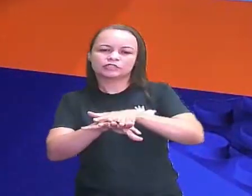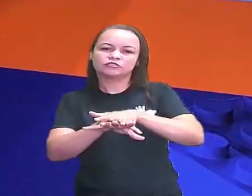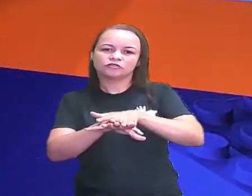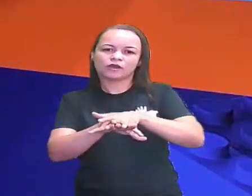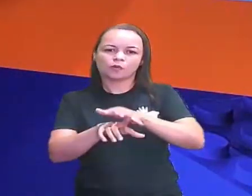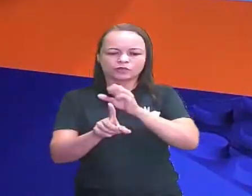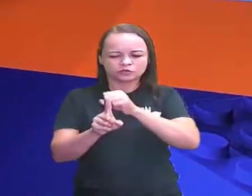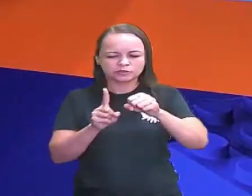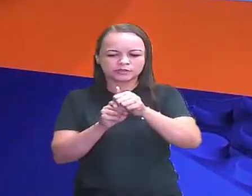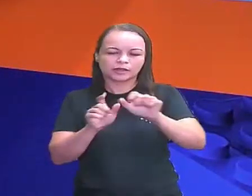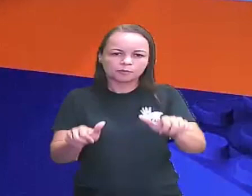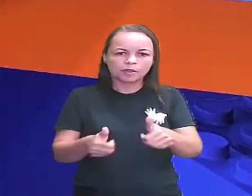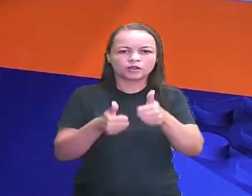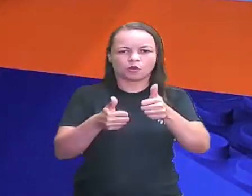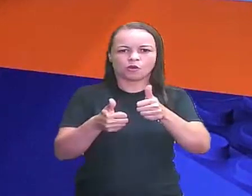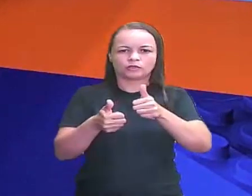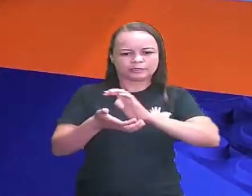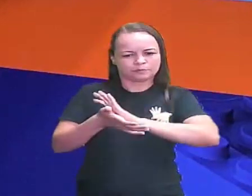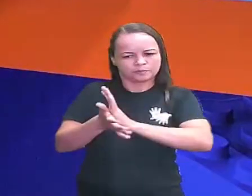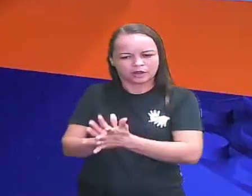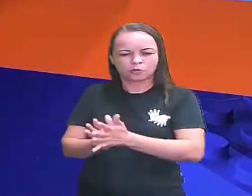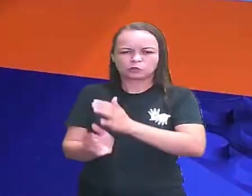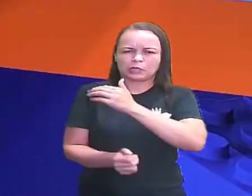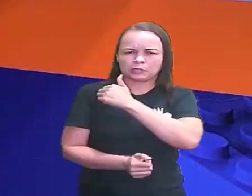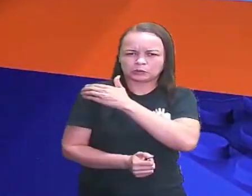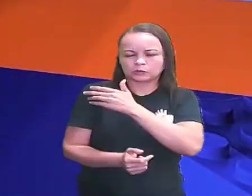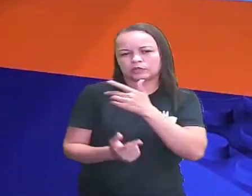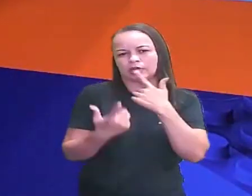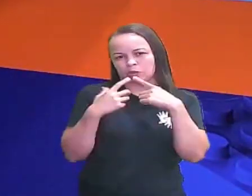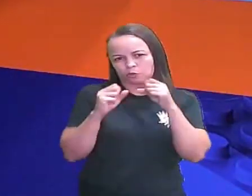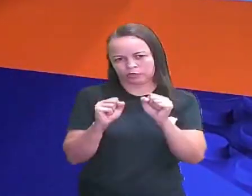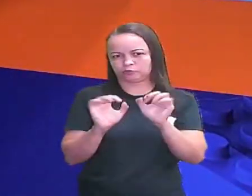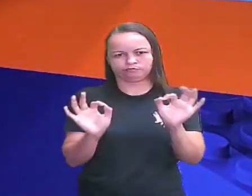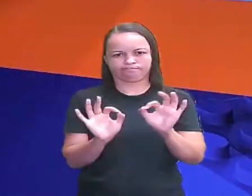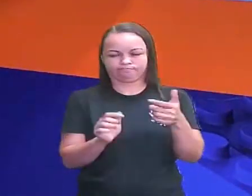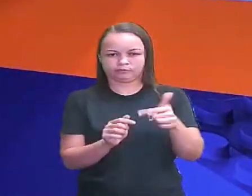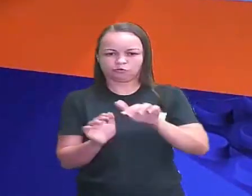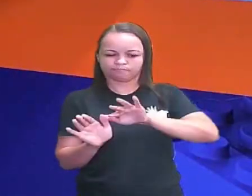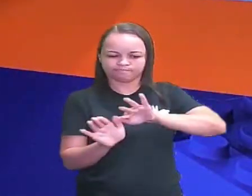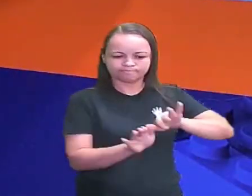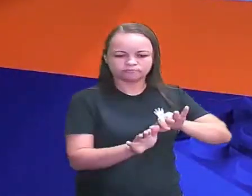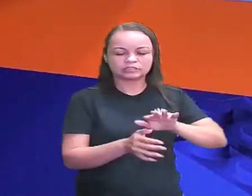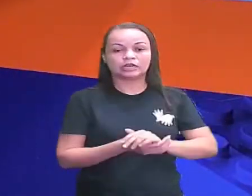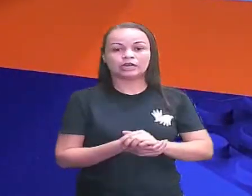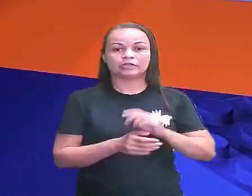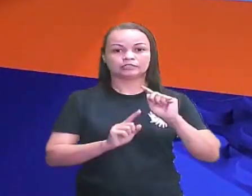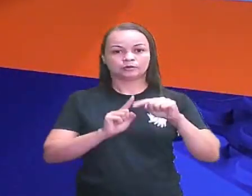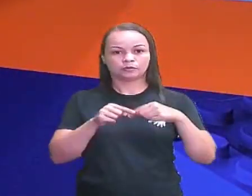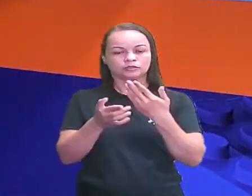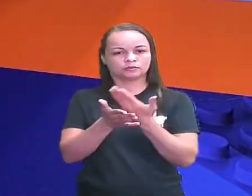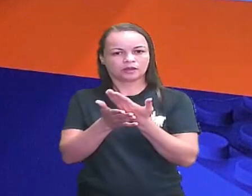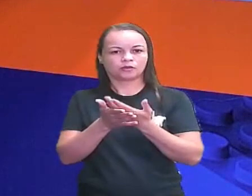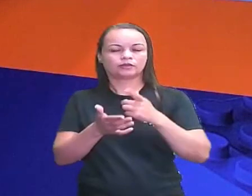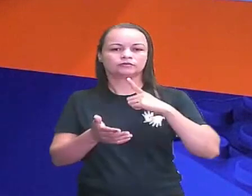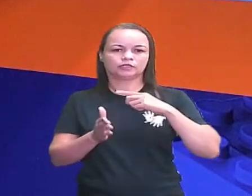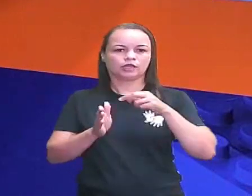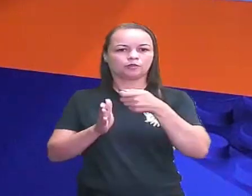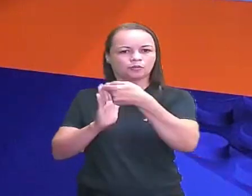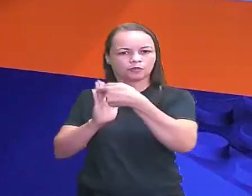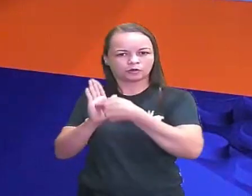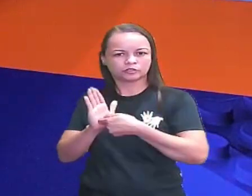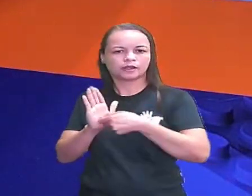Sem preconceito, especialmente sem preconceito linguístico. Na próxima aula a gente vai ter uma proposta de redação, né?